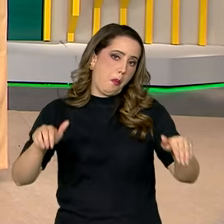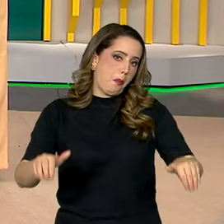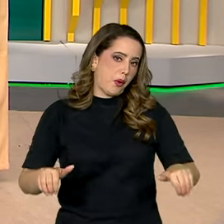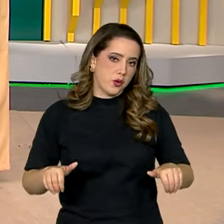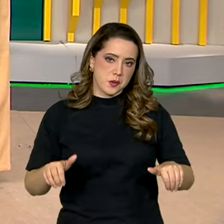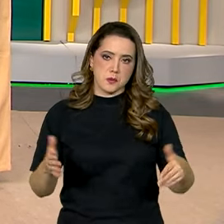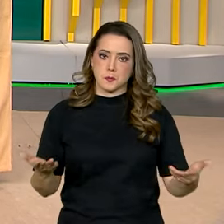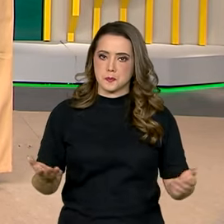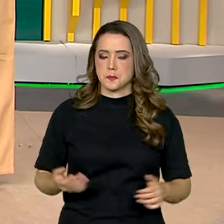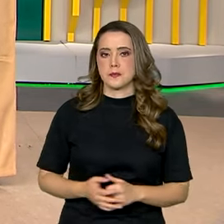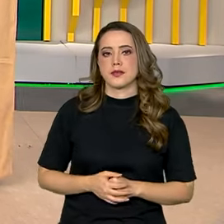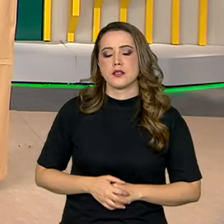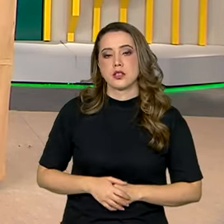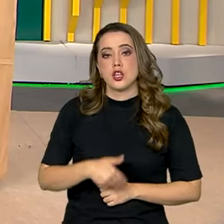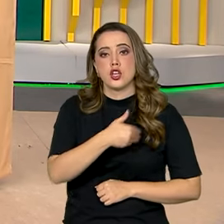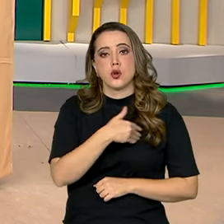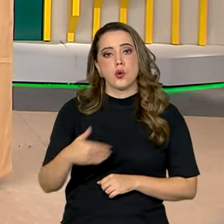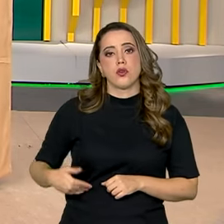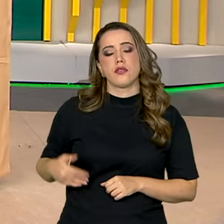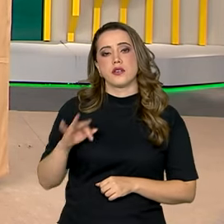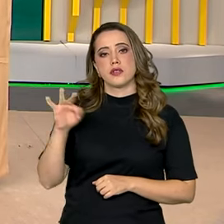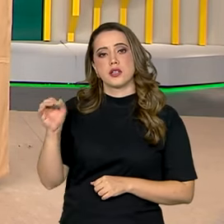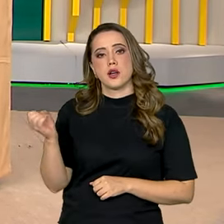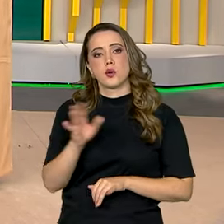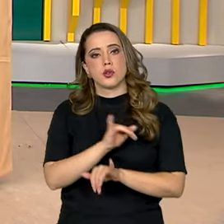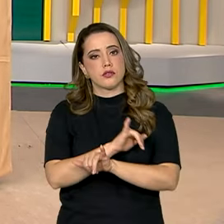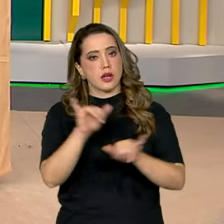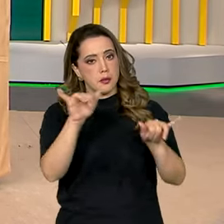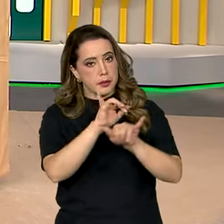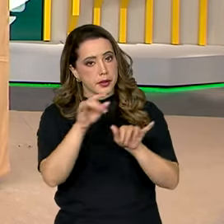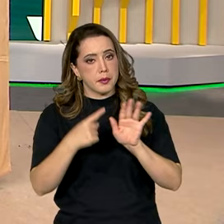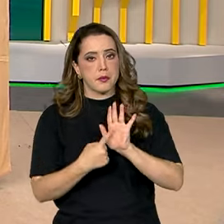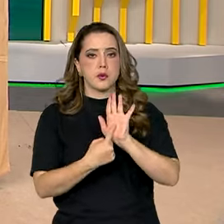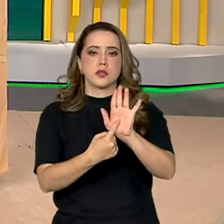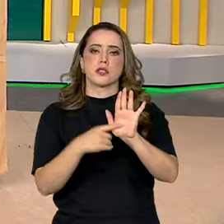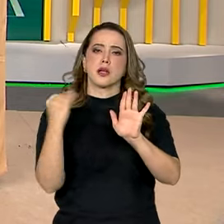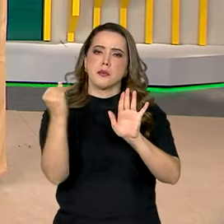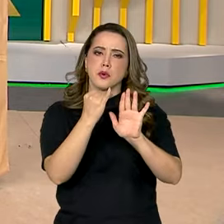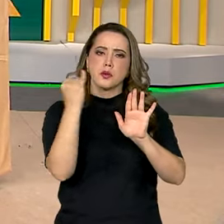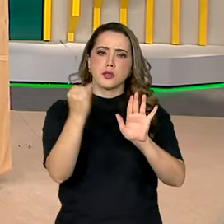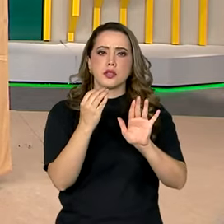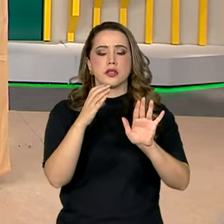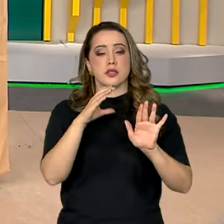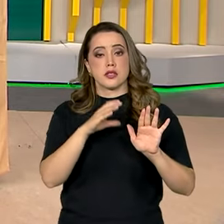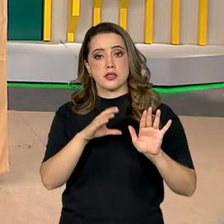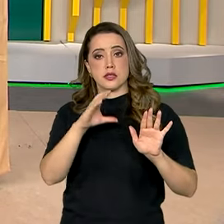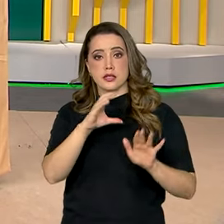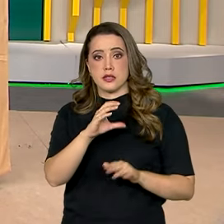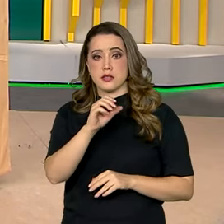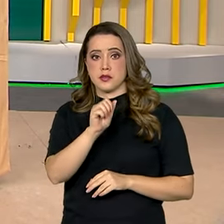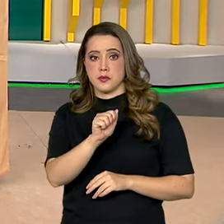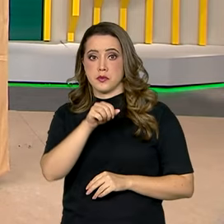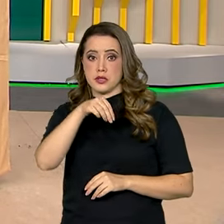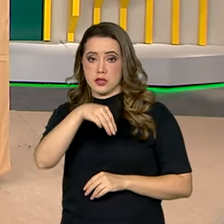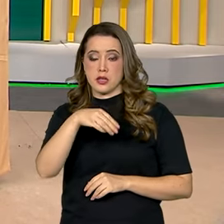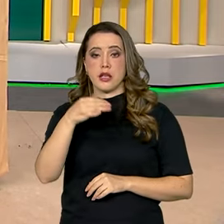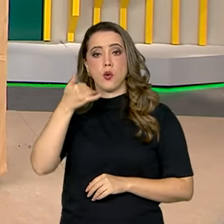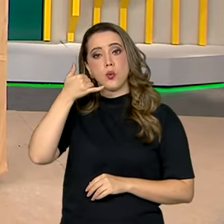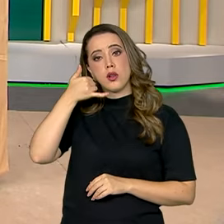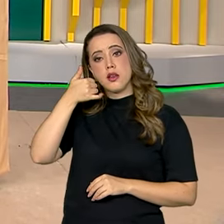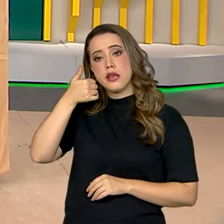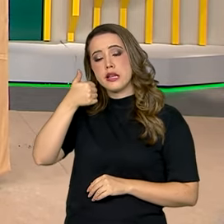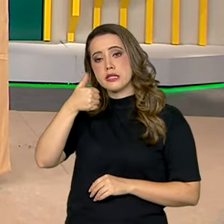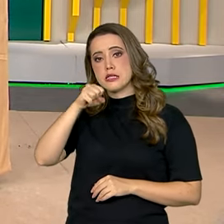O governo federal lançou uma nova campanha para reafirmar a importância da Central de Atendimento à Mulher, o Ligue